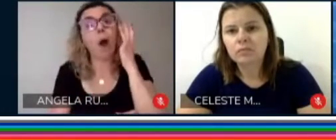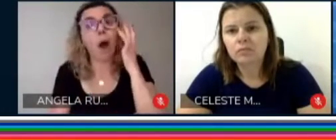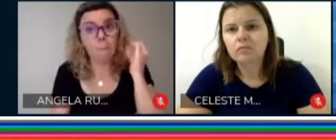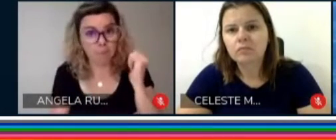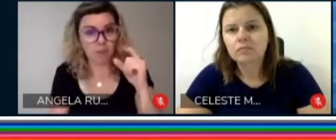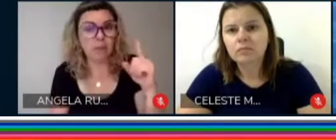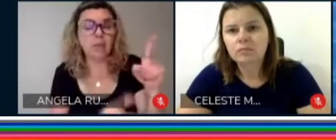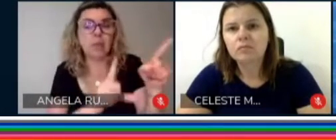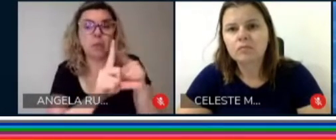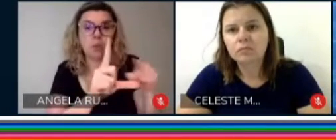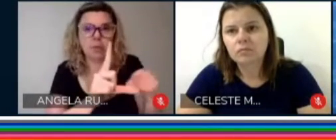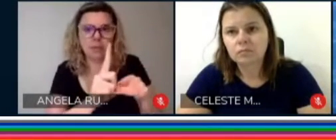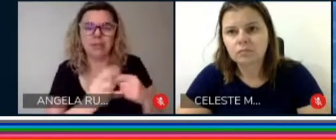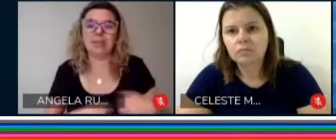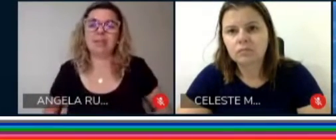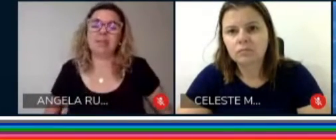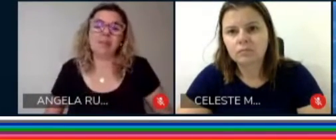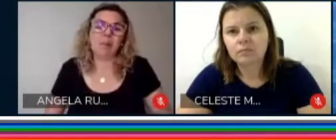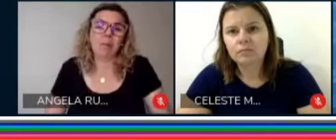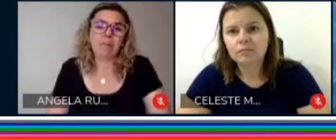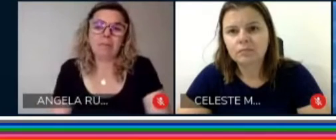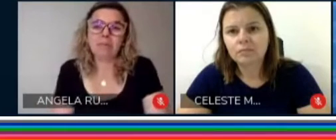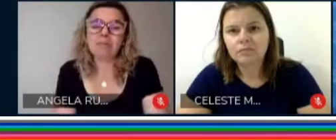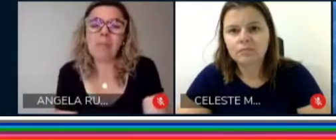roubar a apresentação da minha amiga.